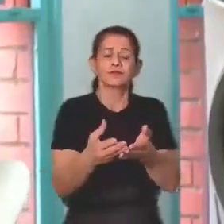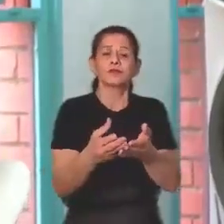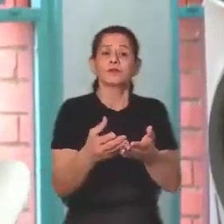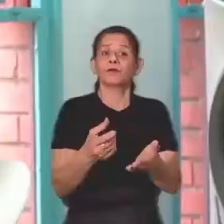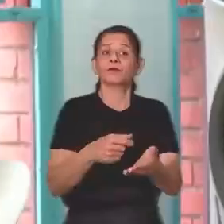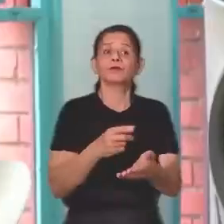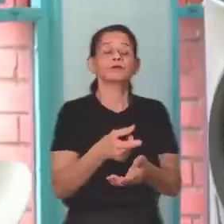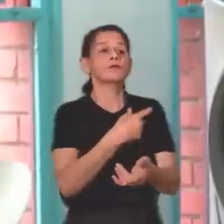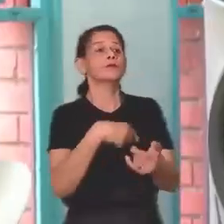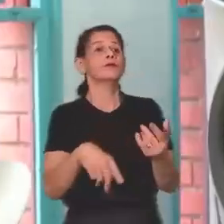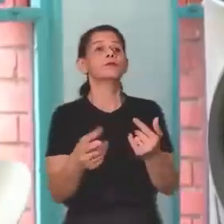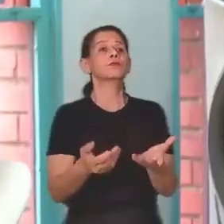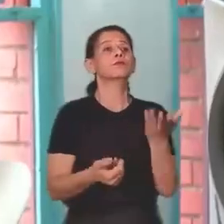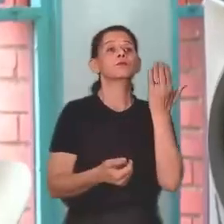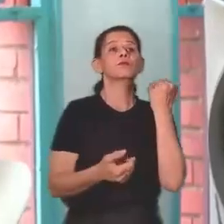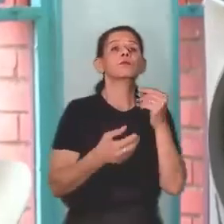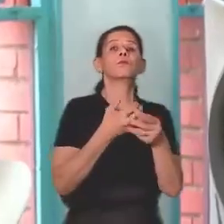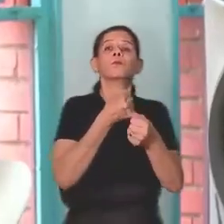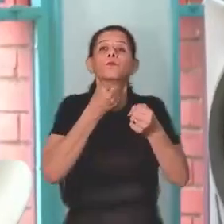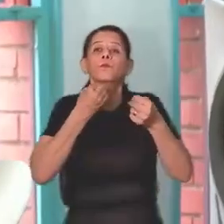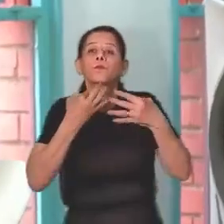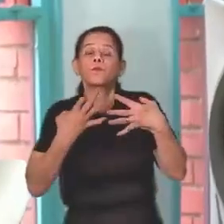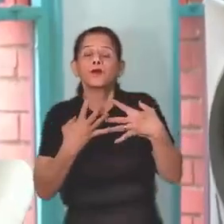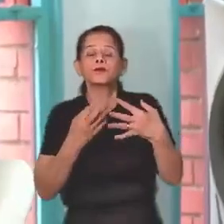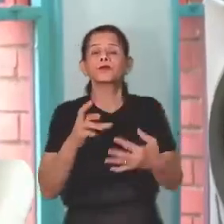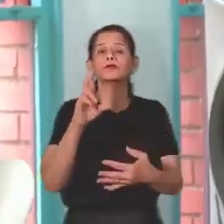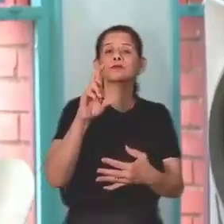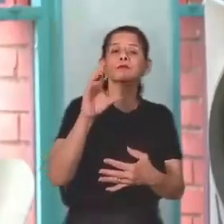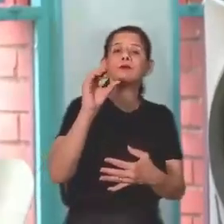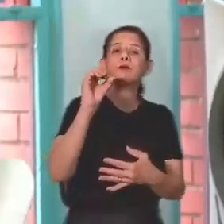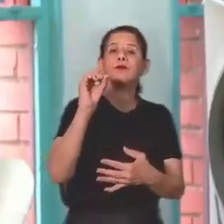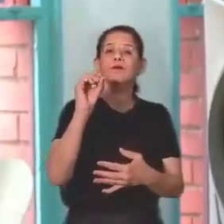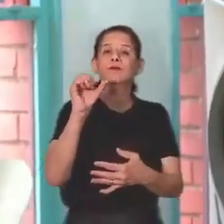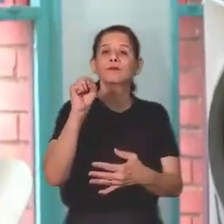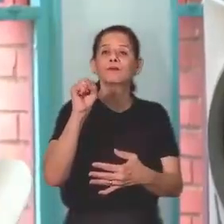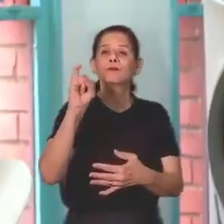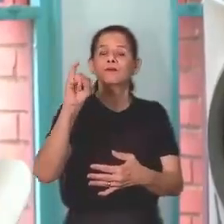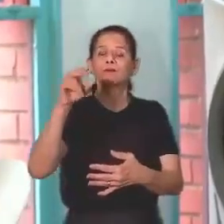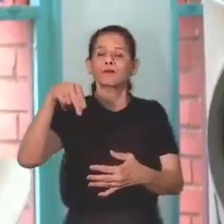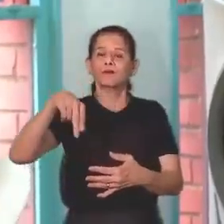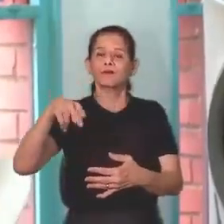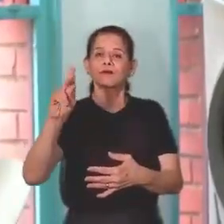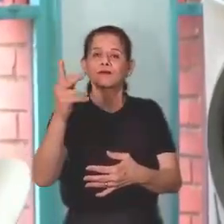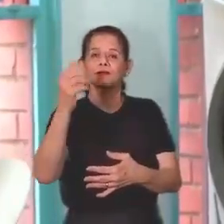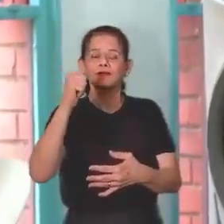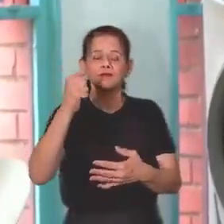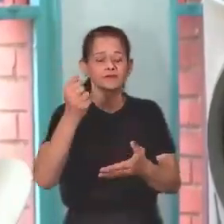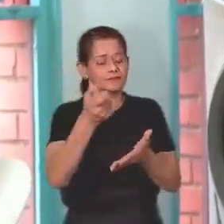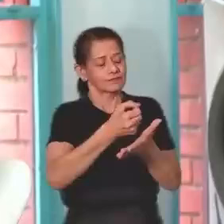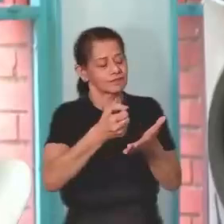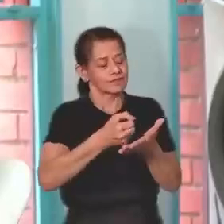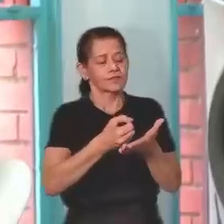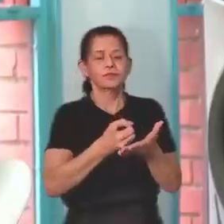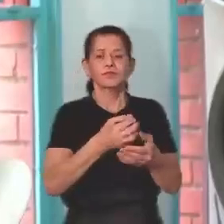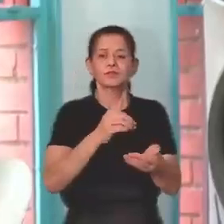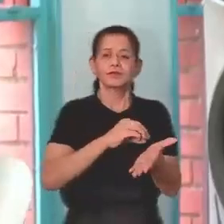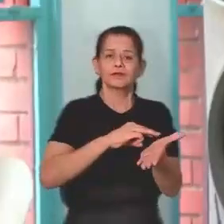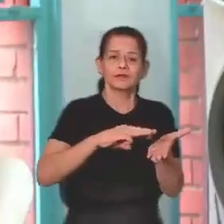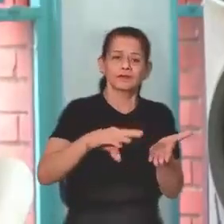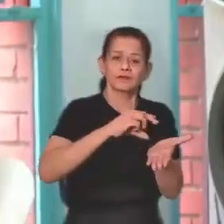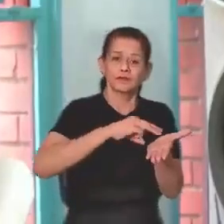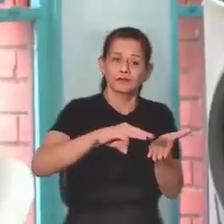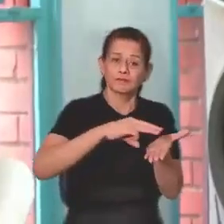donas Rosinhas não tem por aí, né, com escritas incríveis que poderiam estar publicadas.